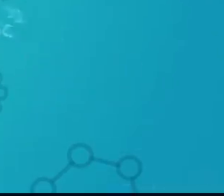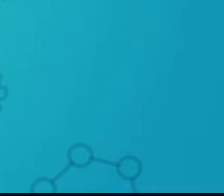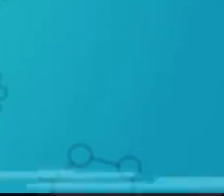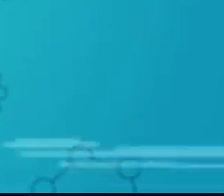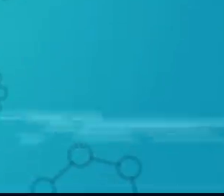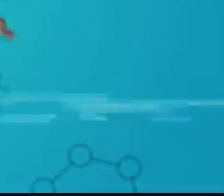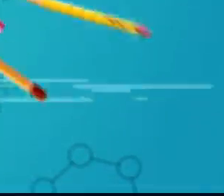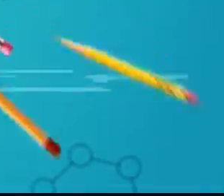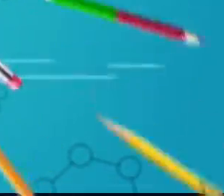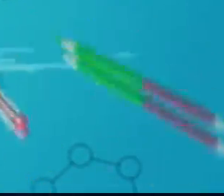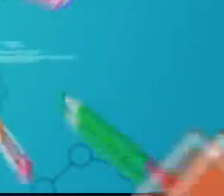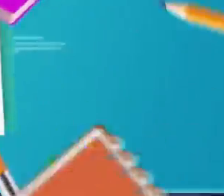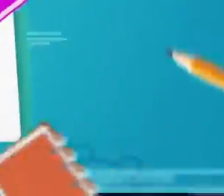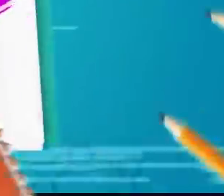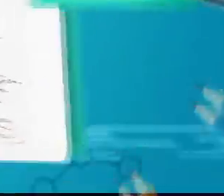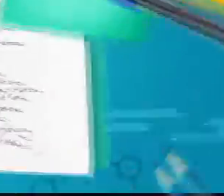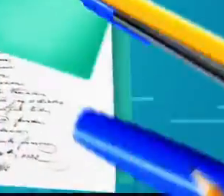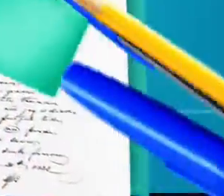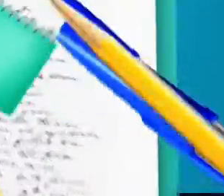Oi